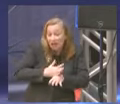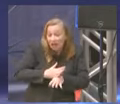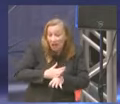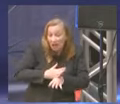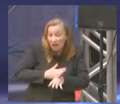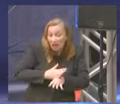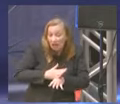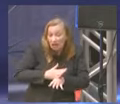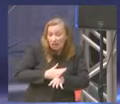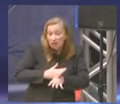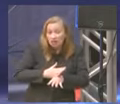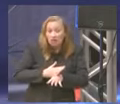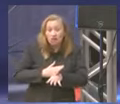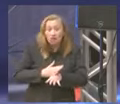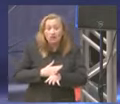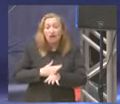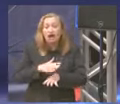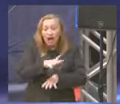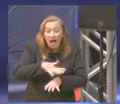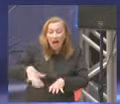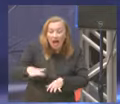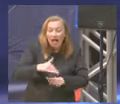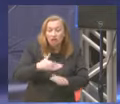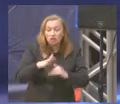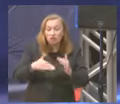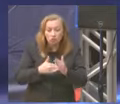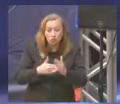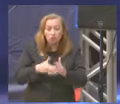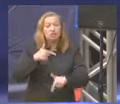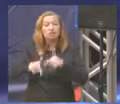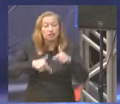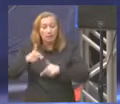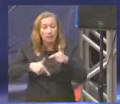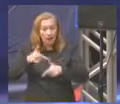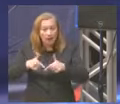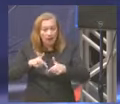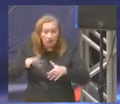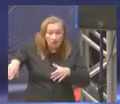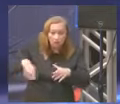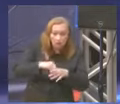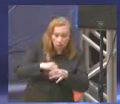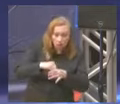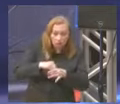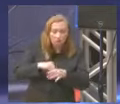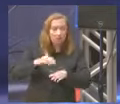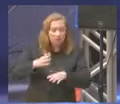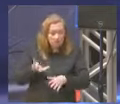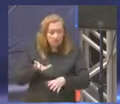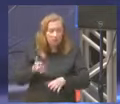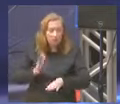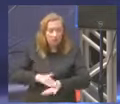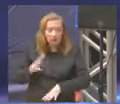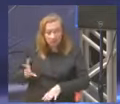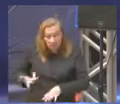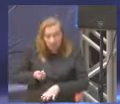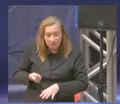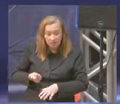do mercado produtivo em cima dessas ferramentas, se eles quiserem ser mais produtivos, etc.